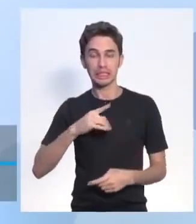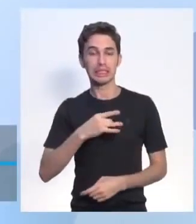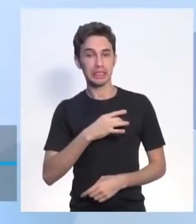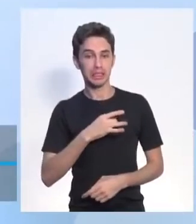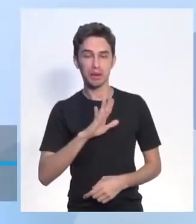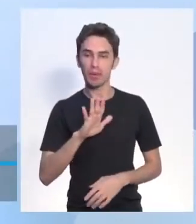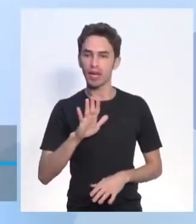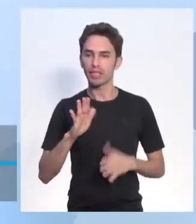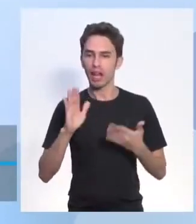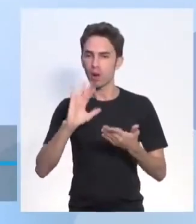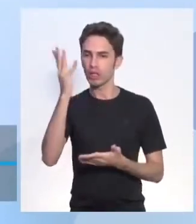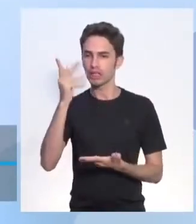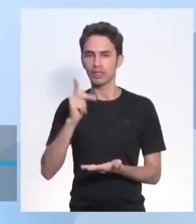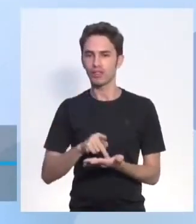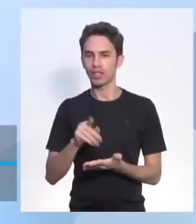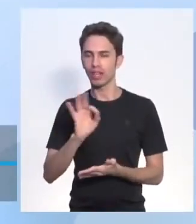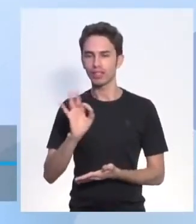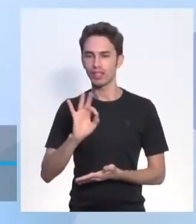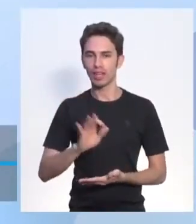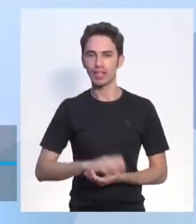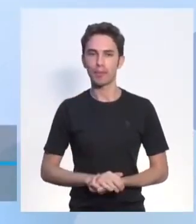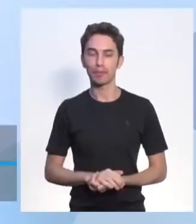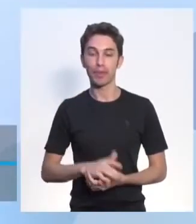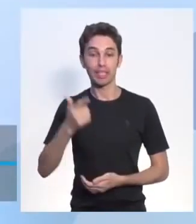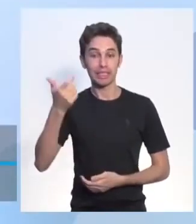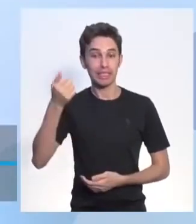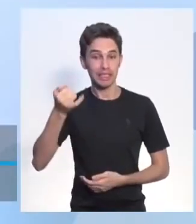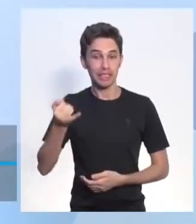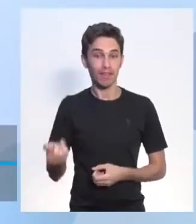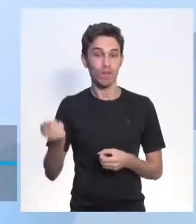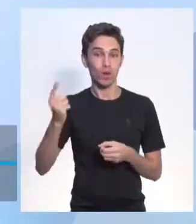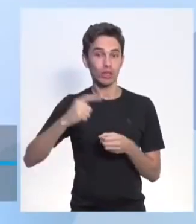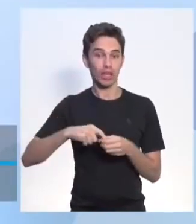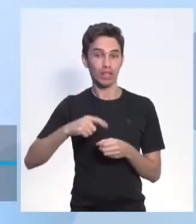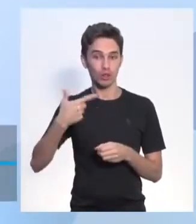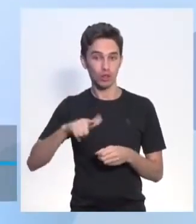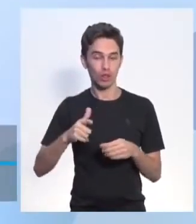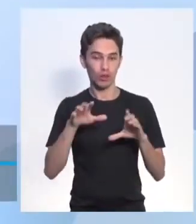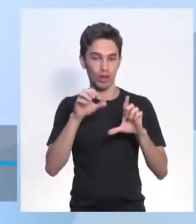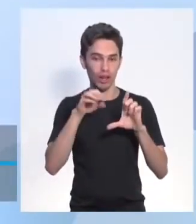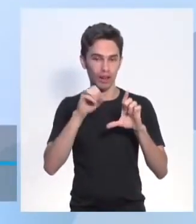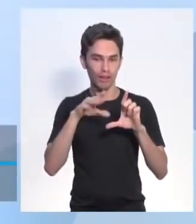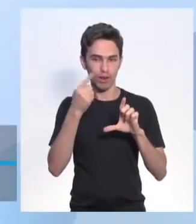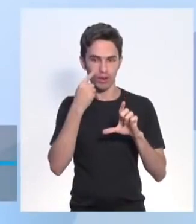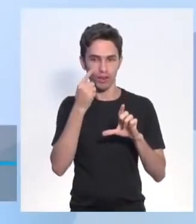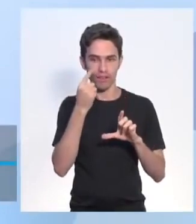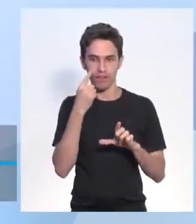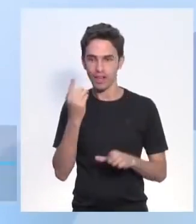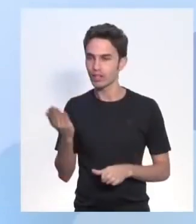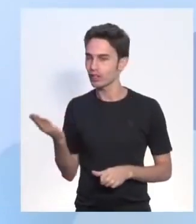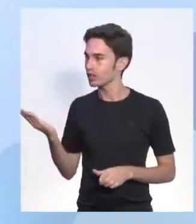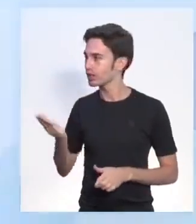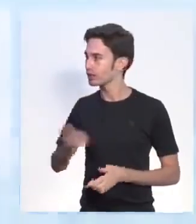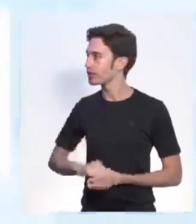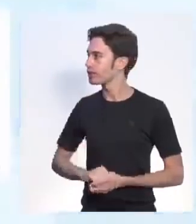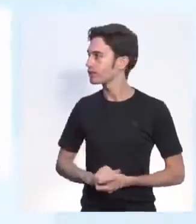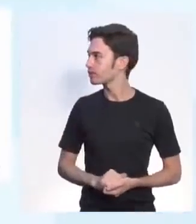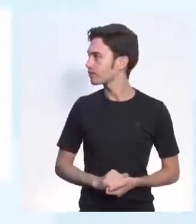E se nós voltarmos lá na nossa imagem, existe um detalhe aí para nós observarmos. Vamos voltar à nossa